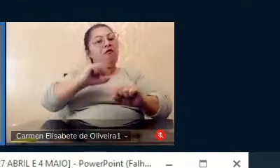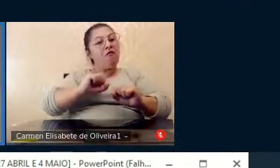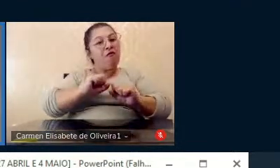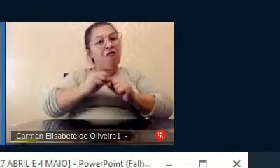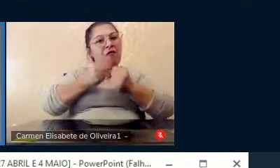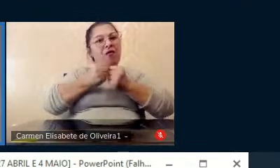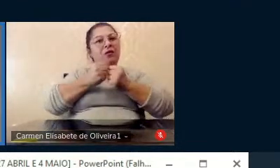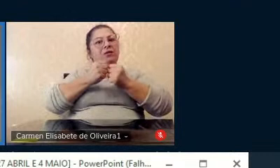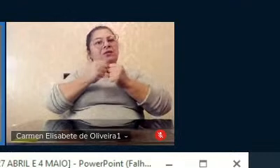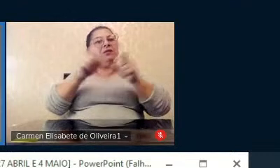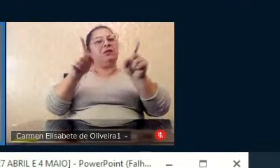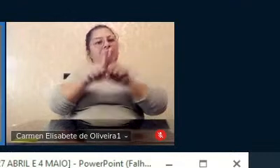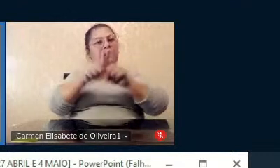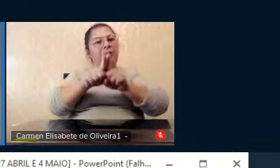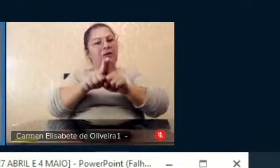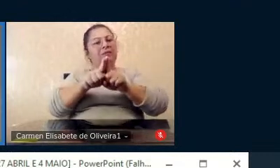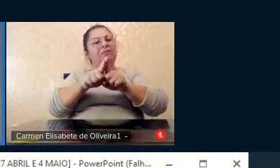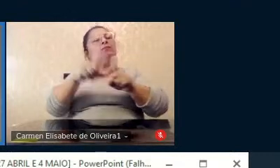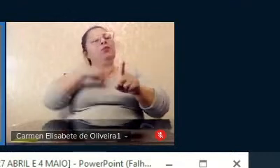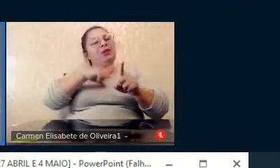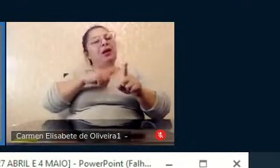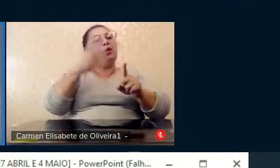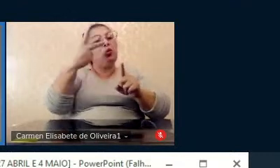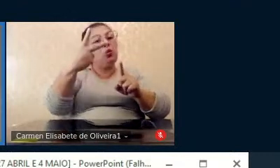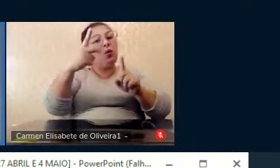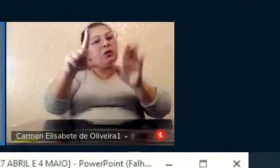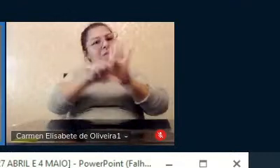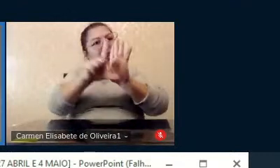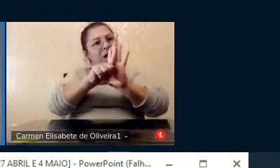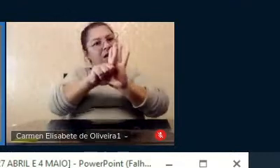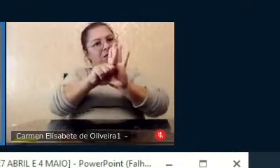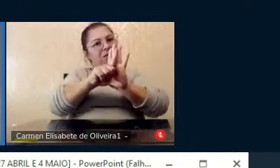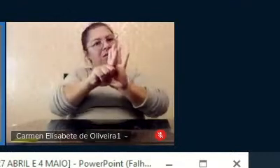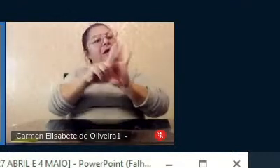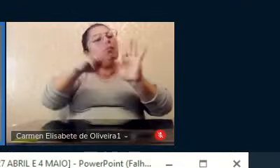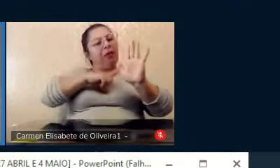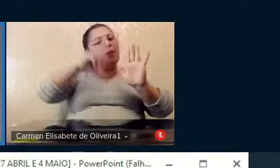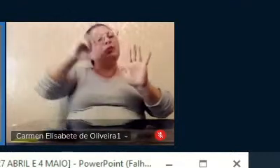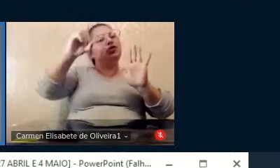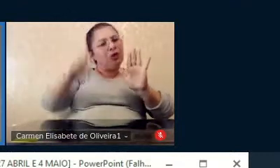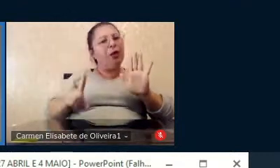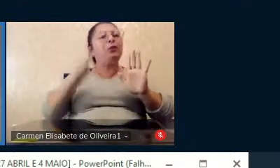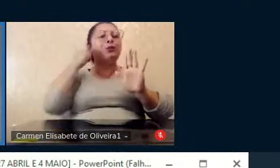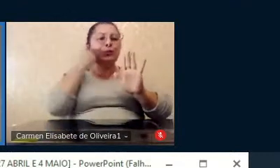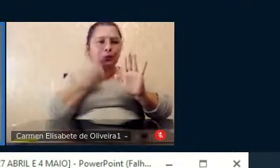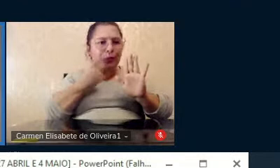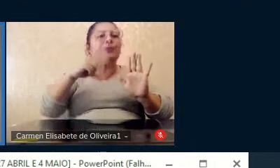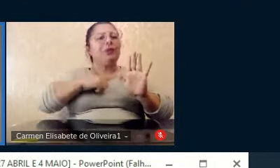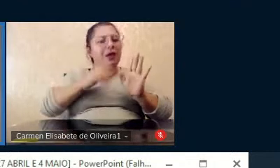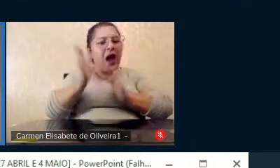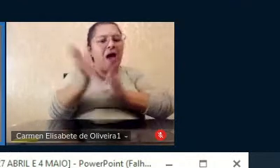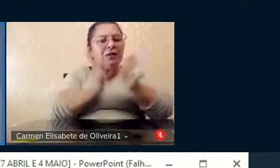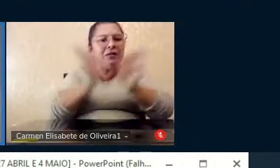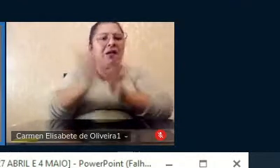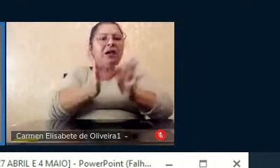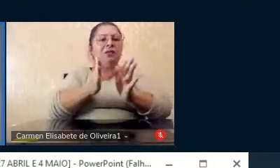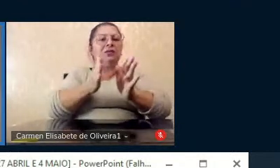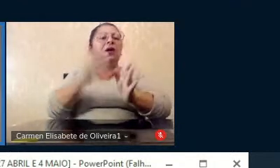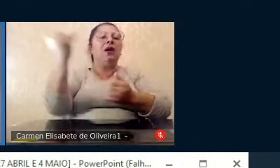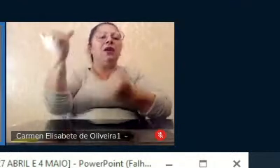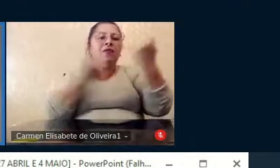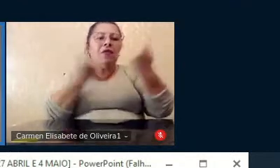força em razão de nós termos essas duas leis, né? Que é o direito dos surdos de ter acesso às informações em Libras,